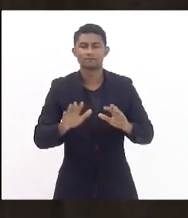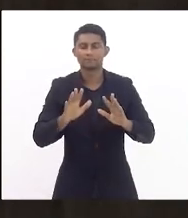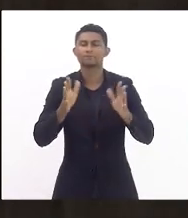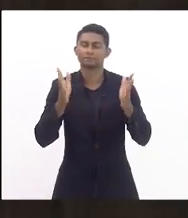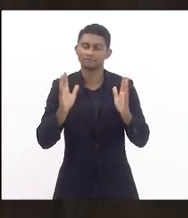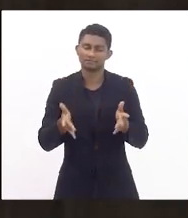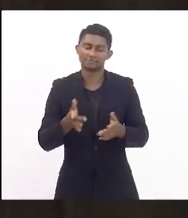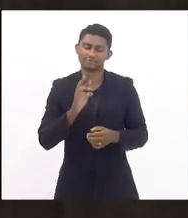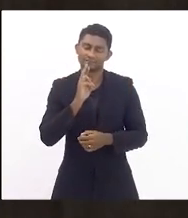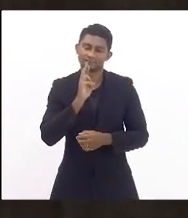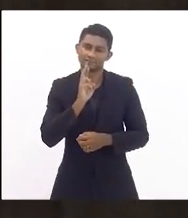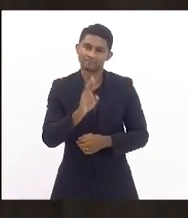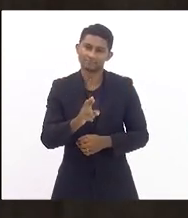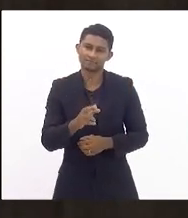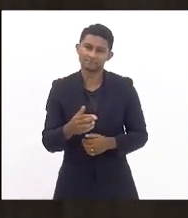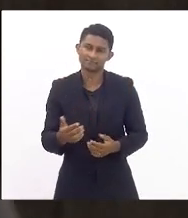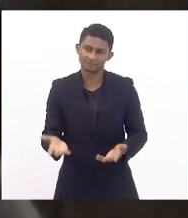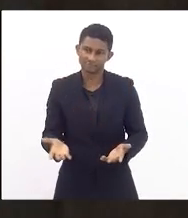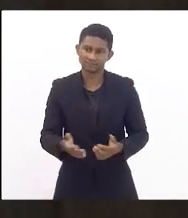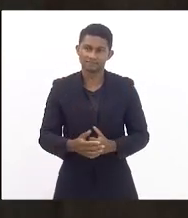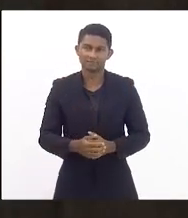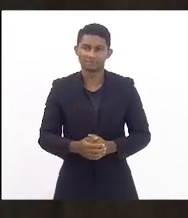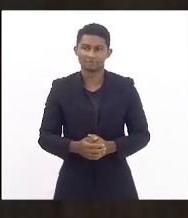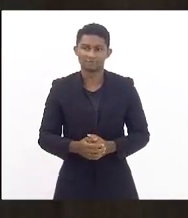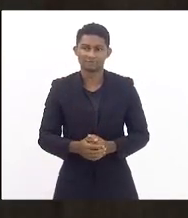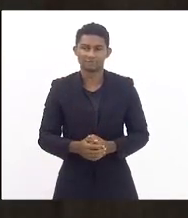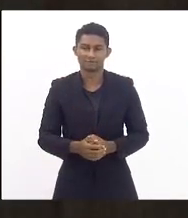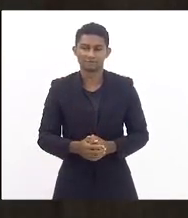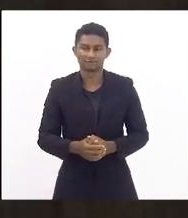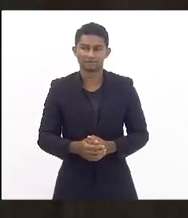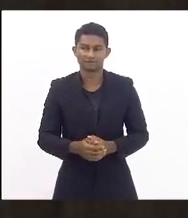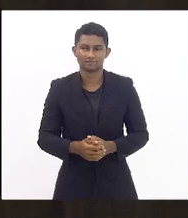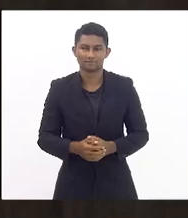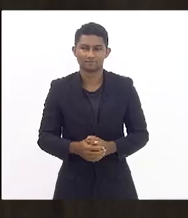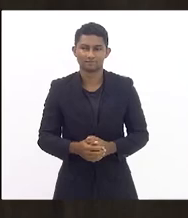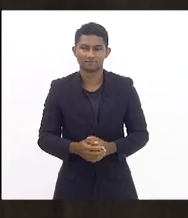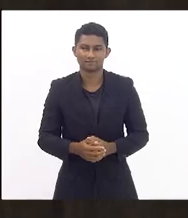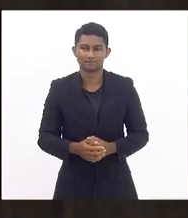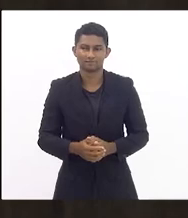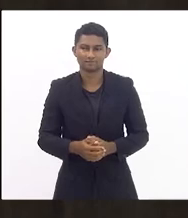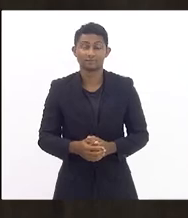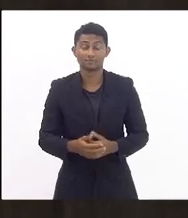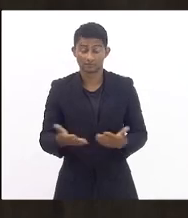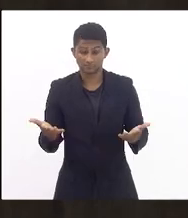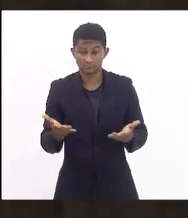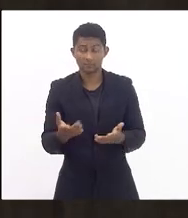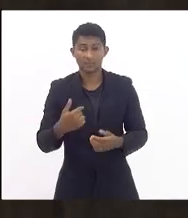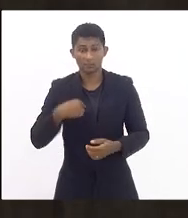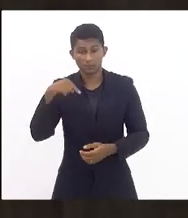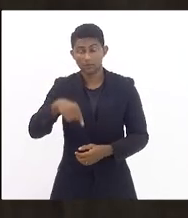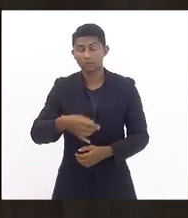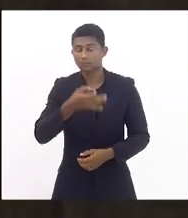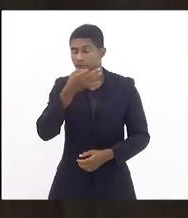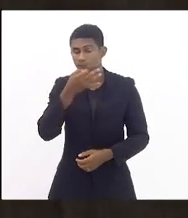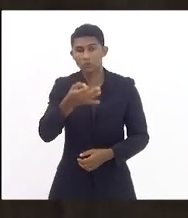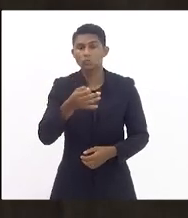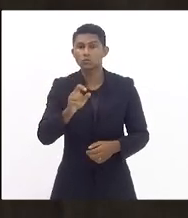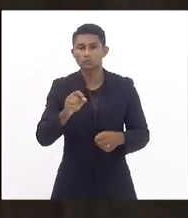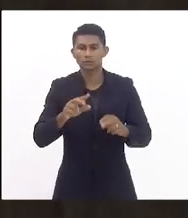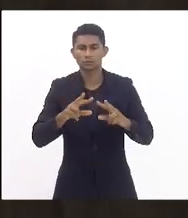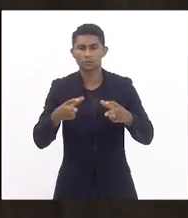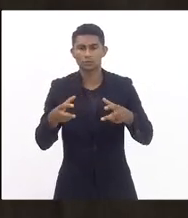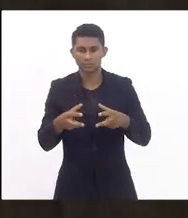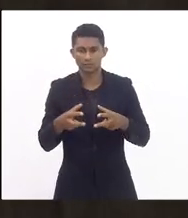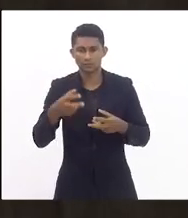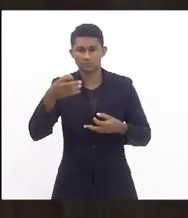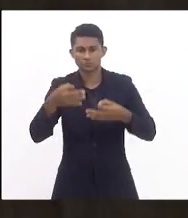réplica, devido à provocação, emito o voto pela Comissão de